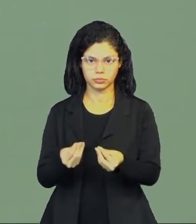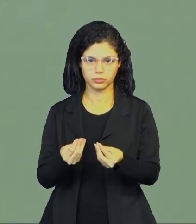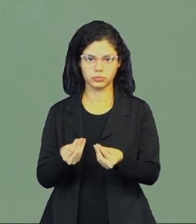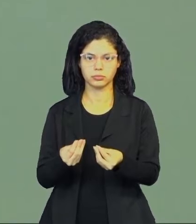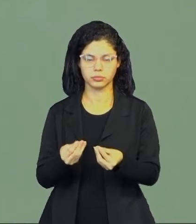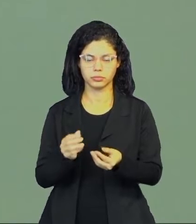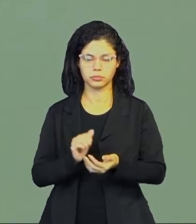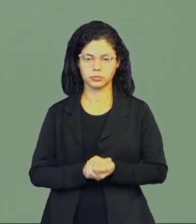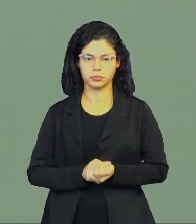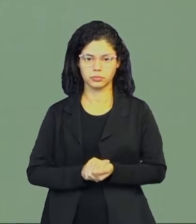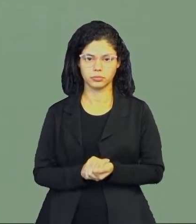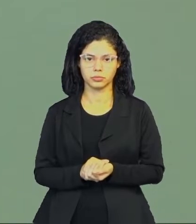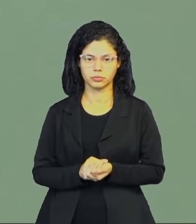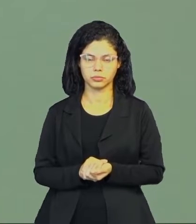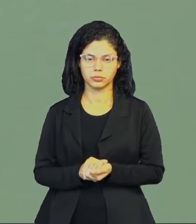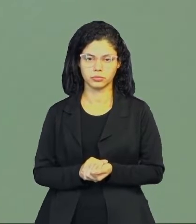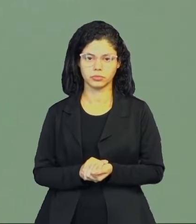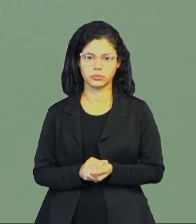dando